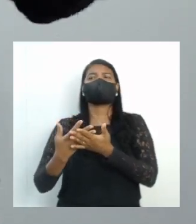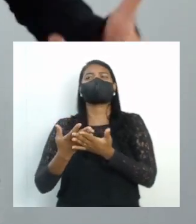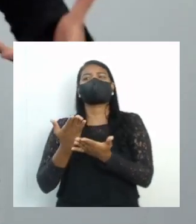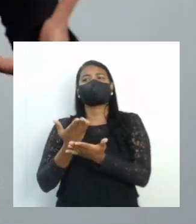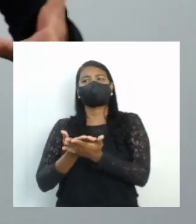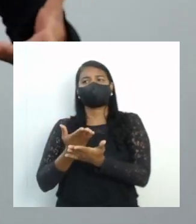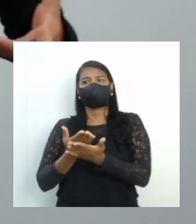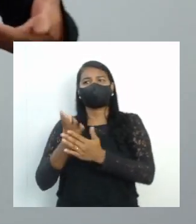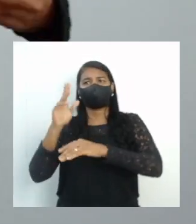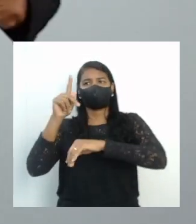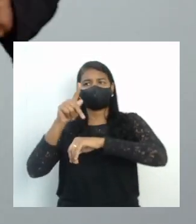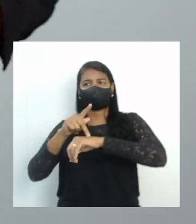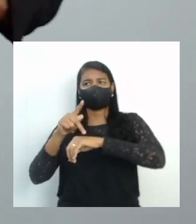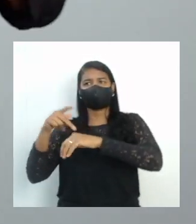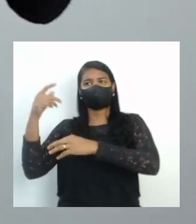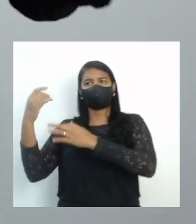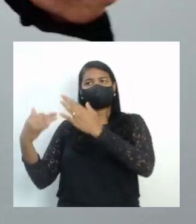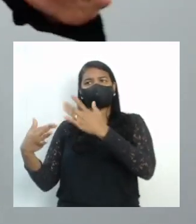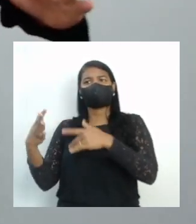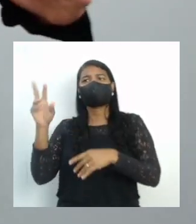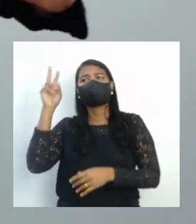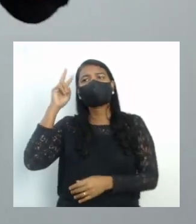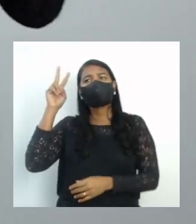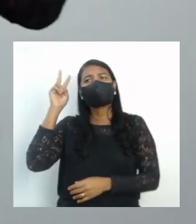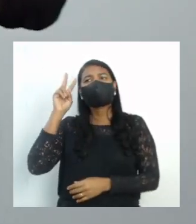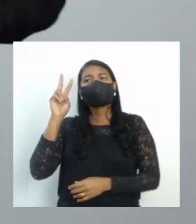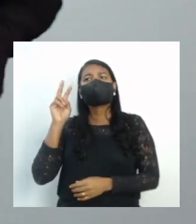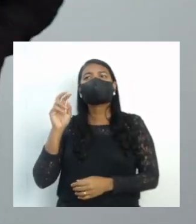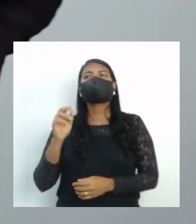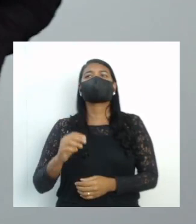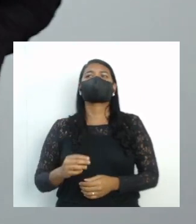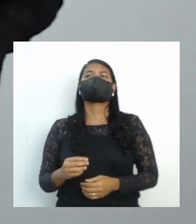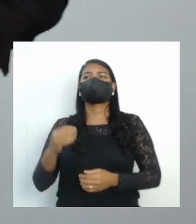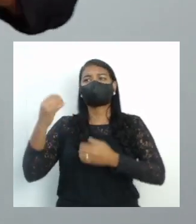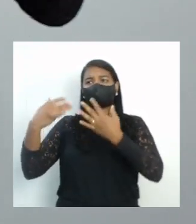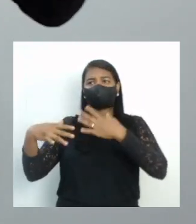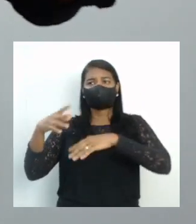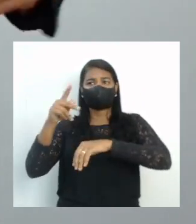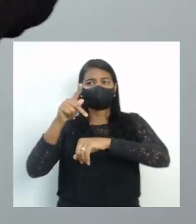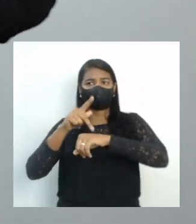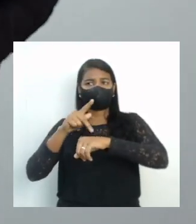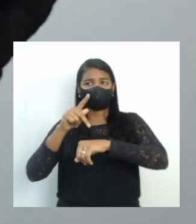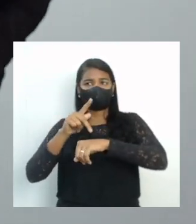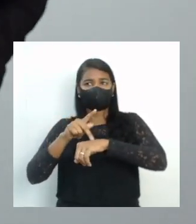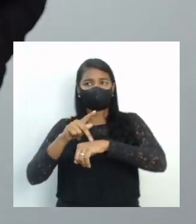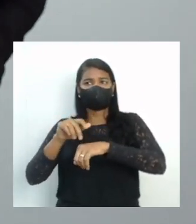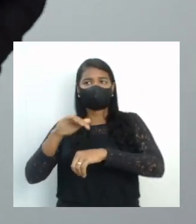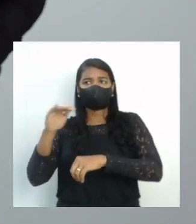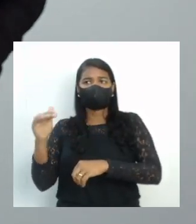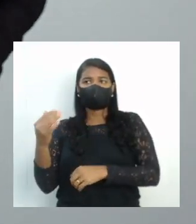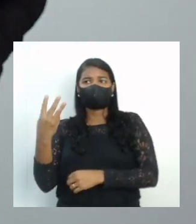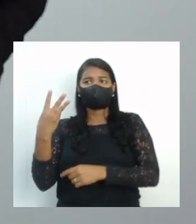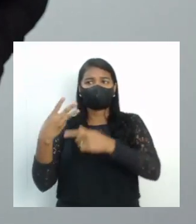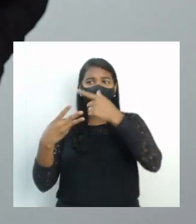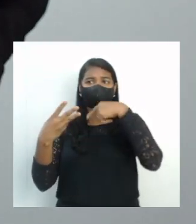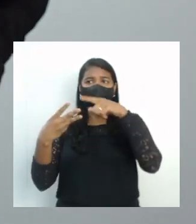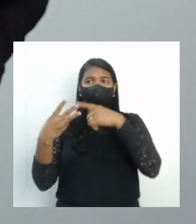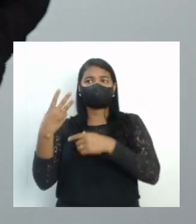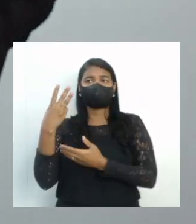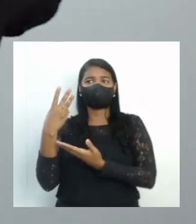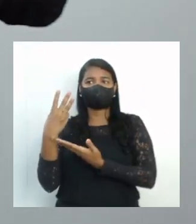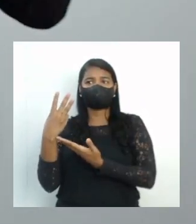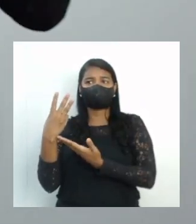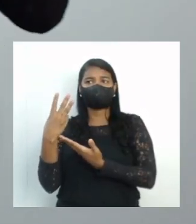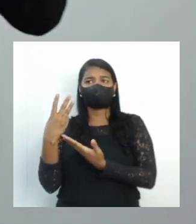das rochas. Então, lembrando bem, quando se fala de rocha, a gente tem ali 3 tipos de